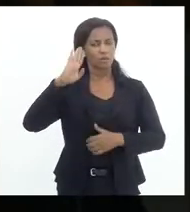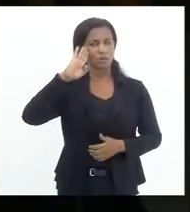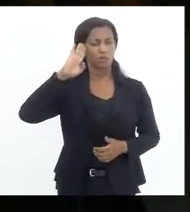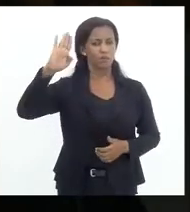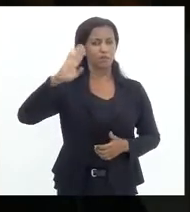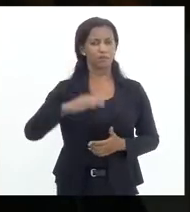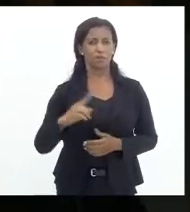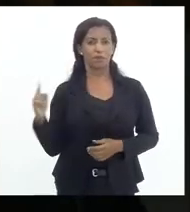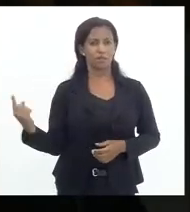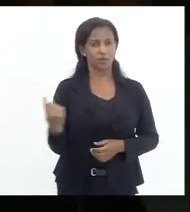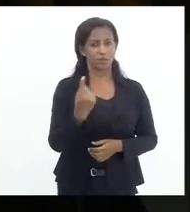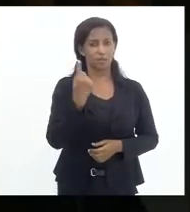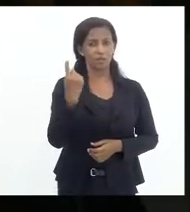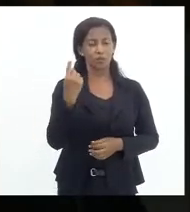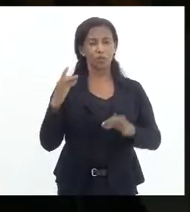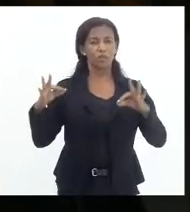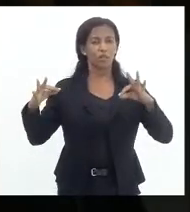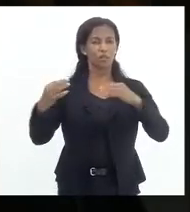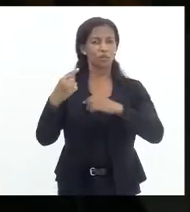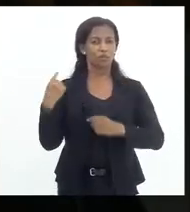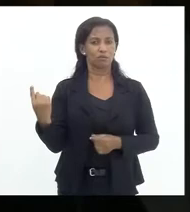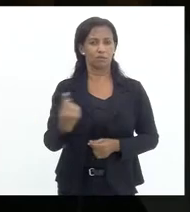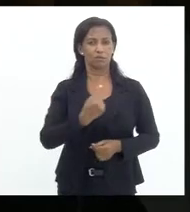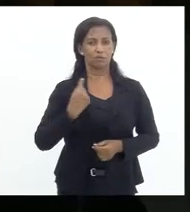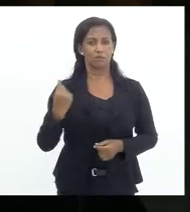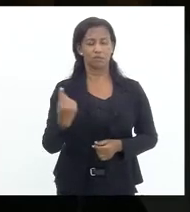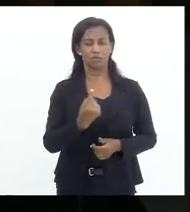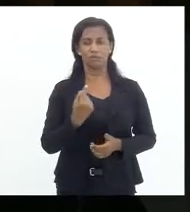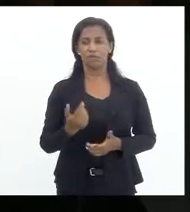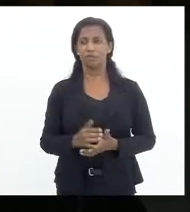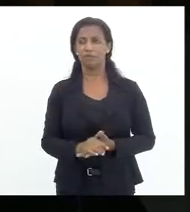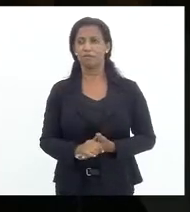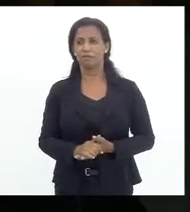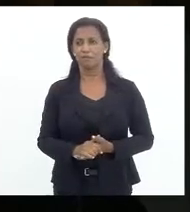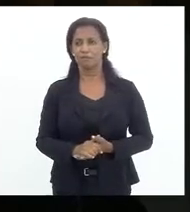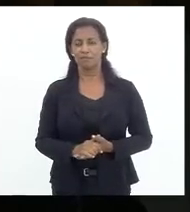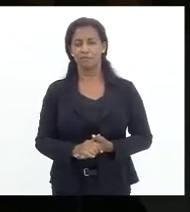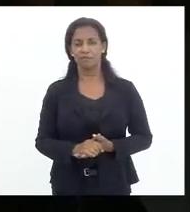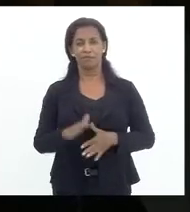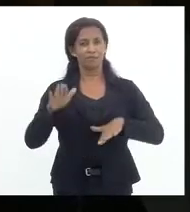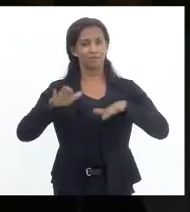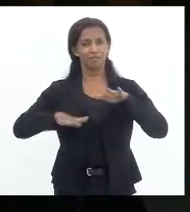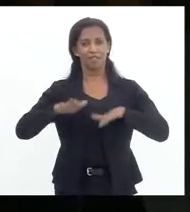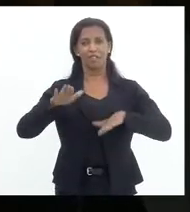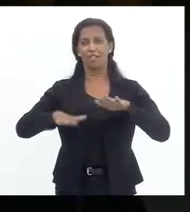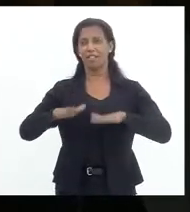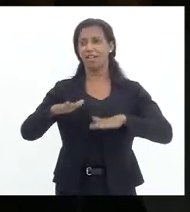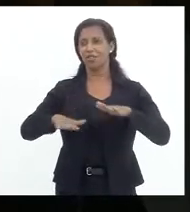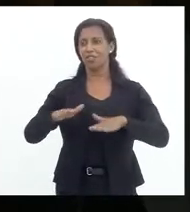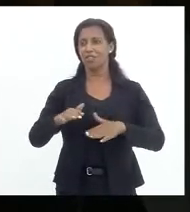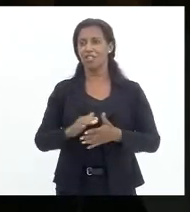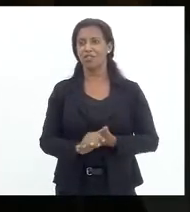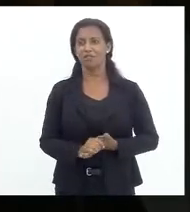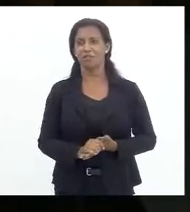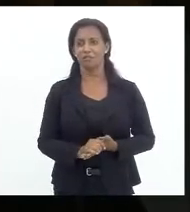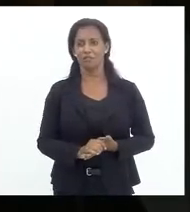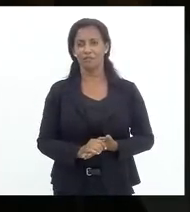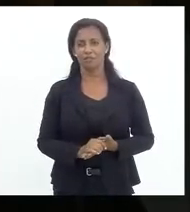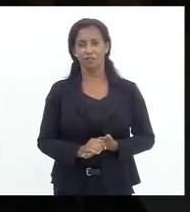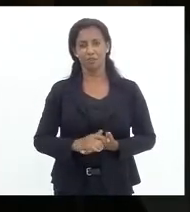e une a todos nós é independente das nossas